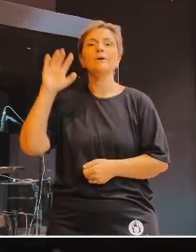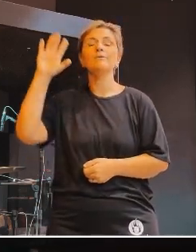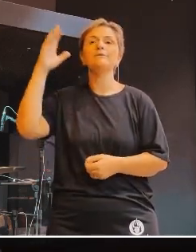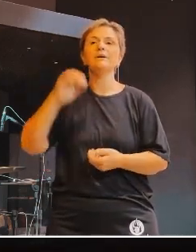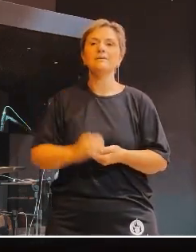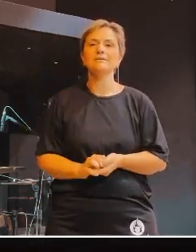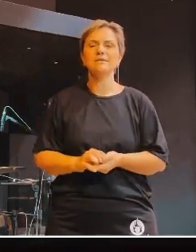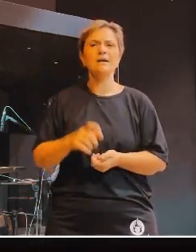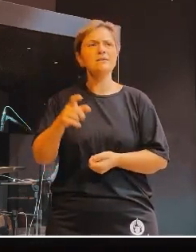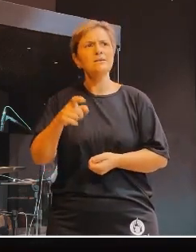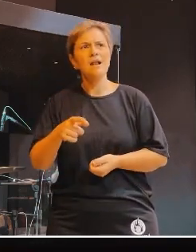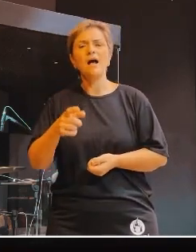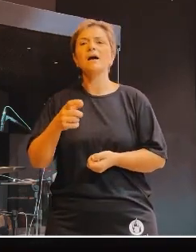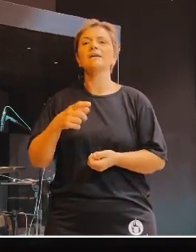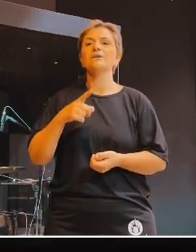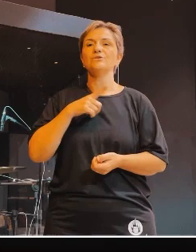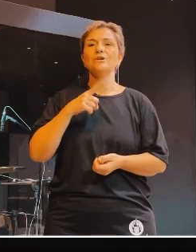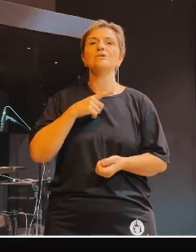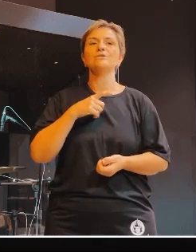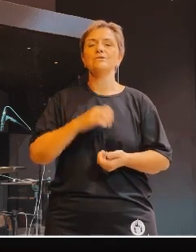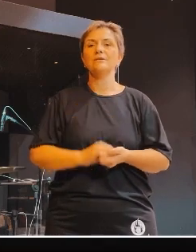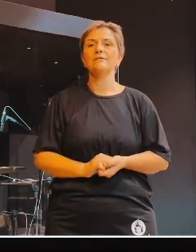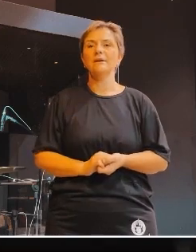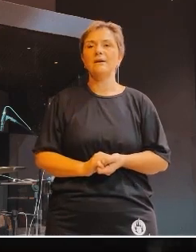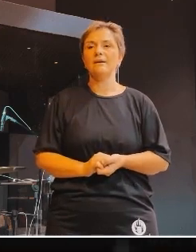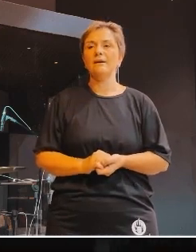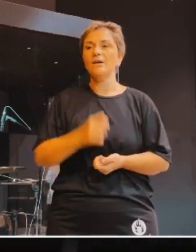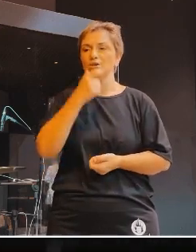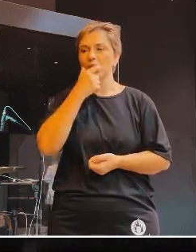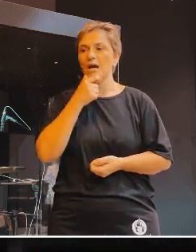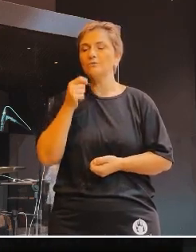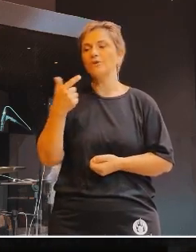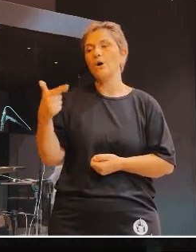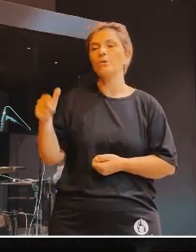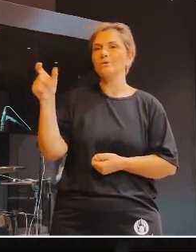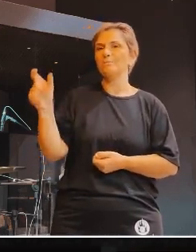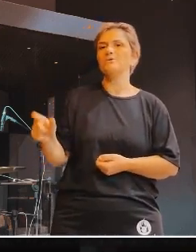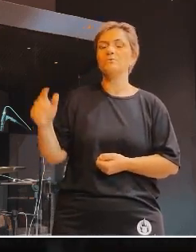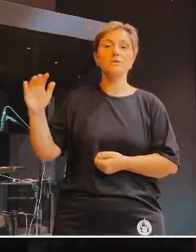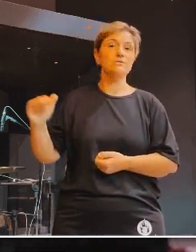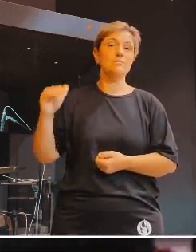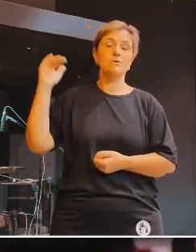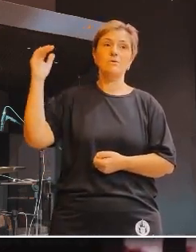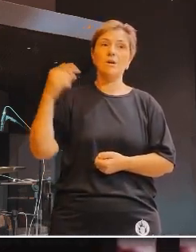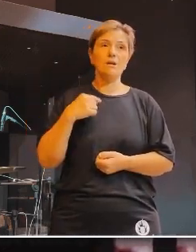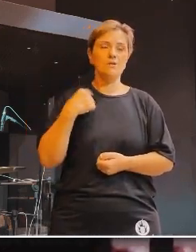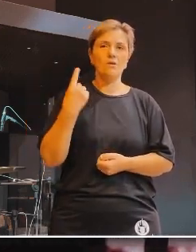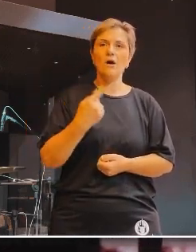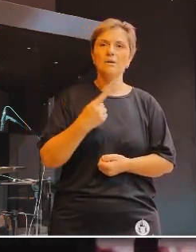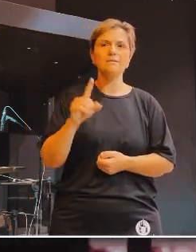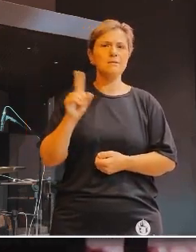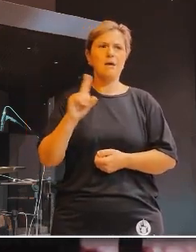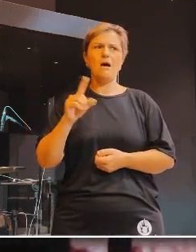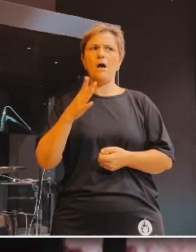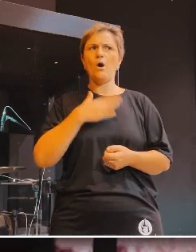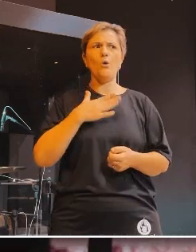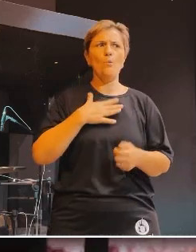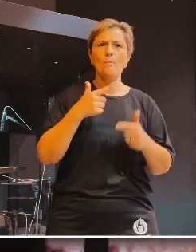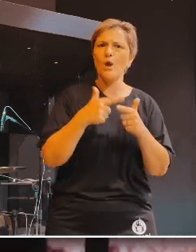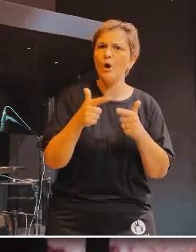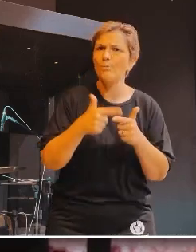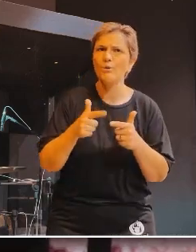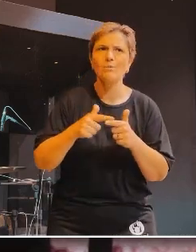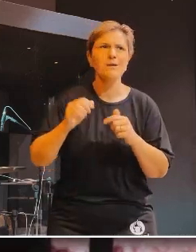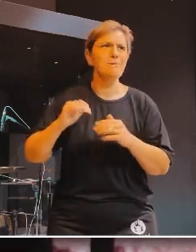Será que a gente tem considerado as pessoas superiores a nós mesmos? Não. O meu problema é maior que de